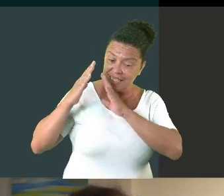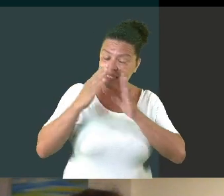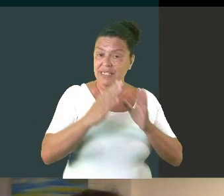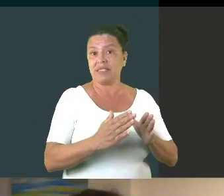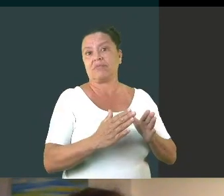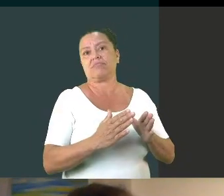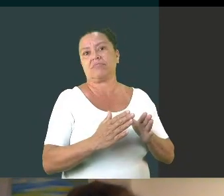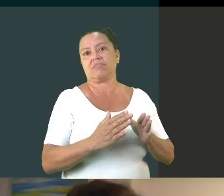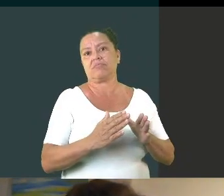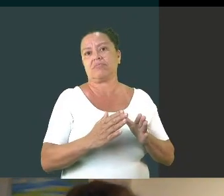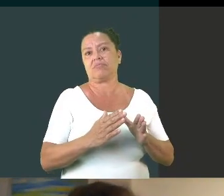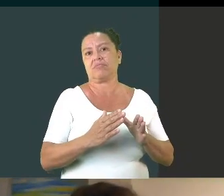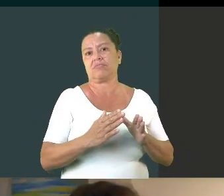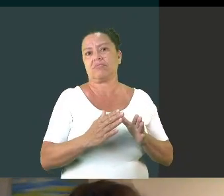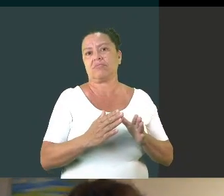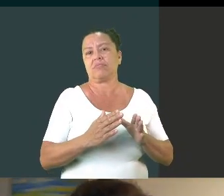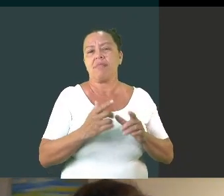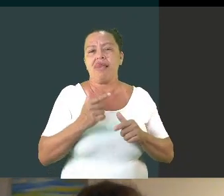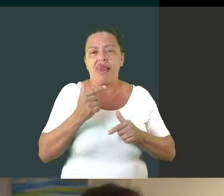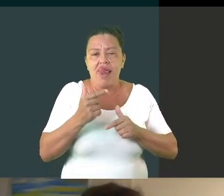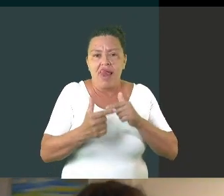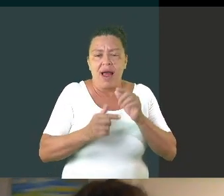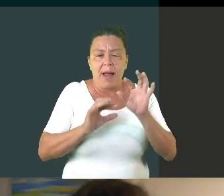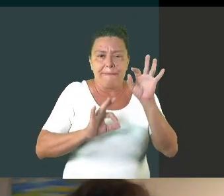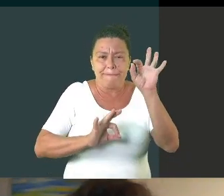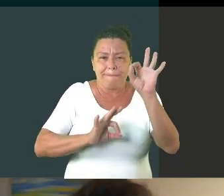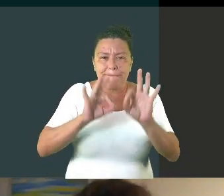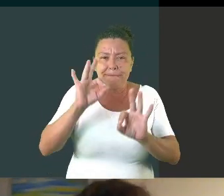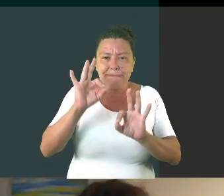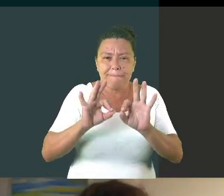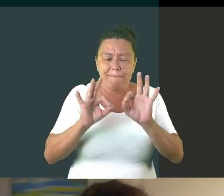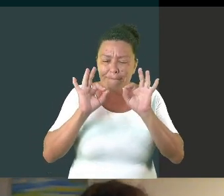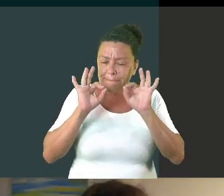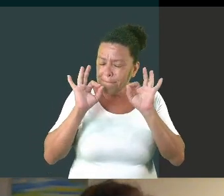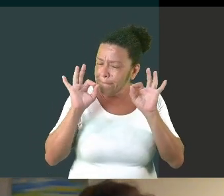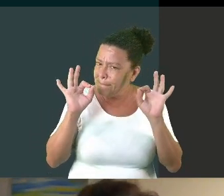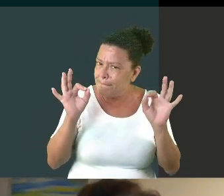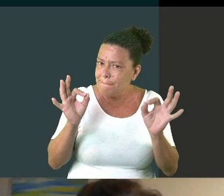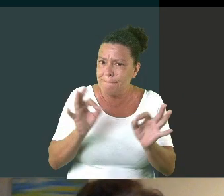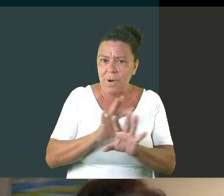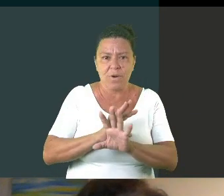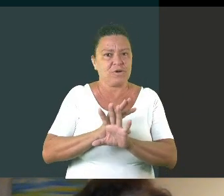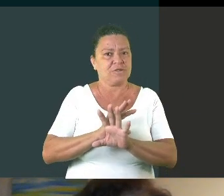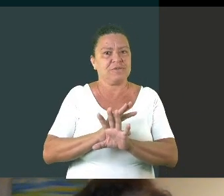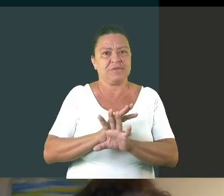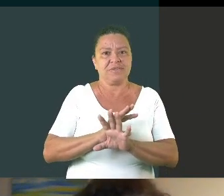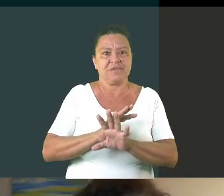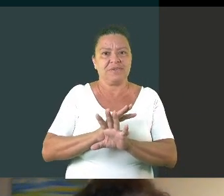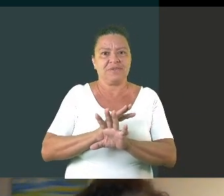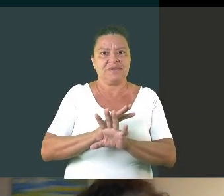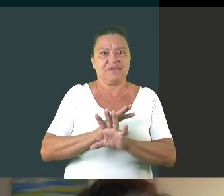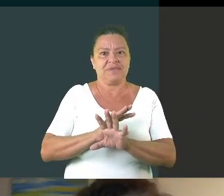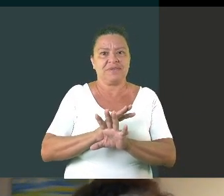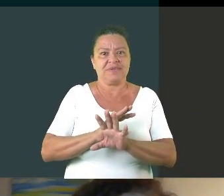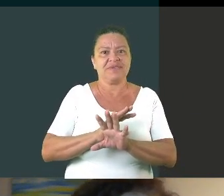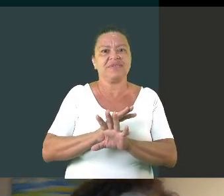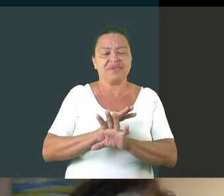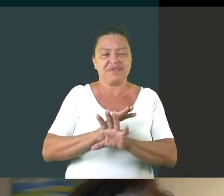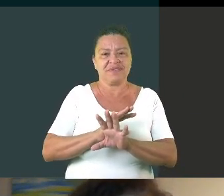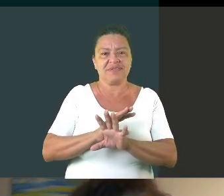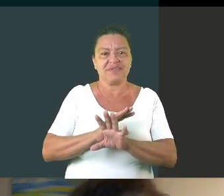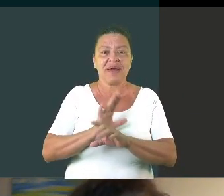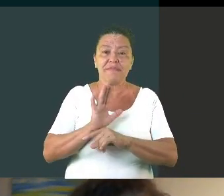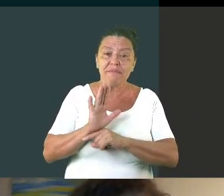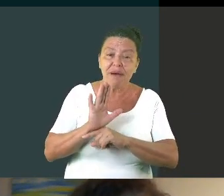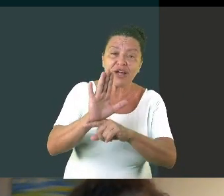devidamente refinada, trabalhada, ajustada para chegar a cada uma delas, para atender a